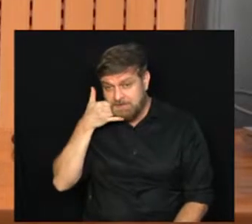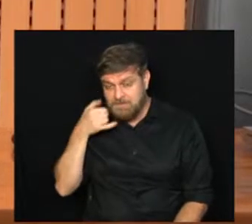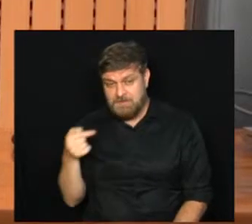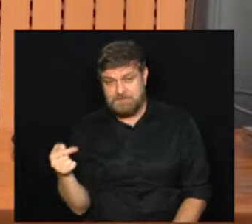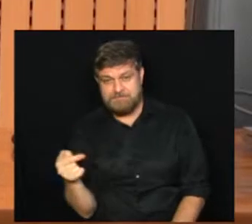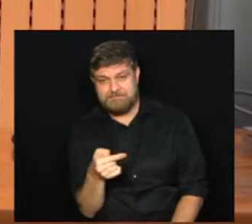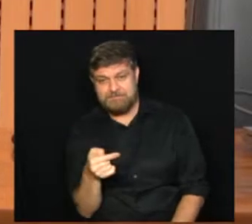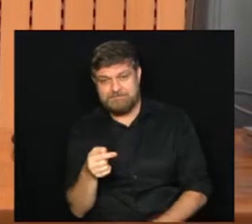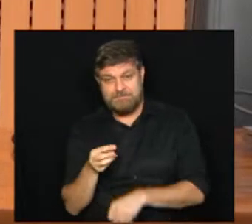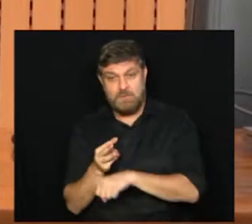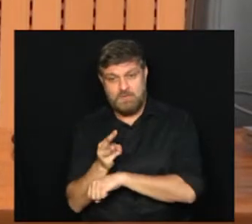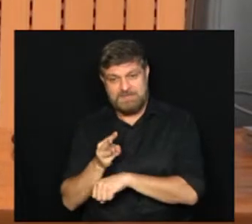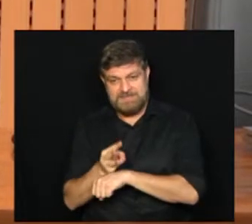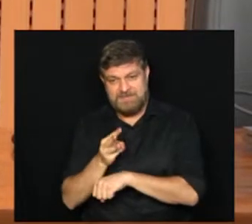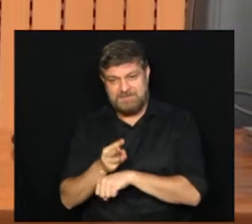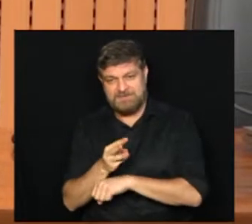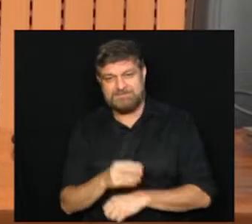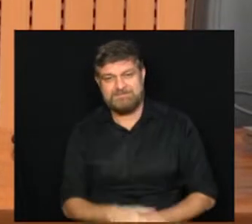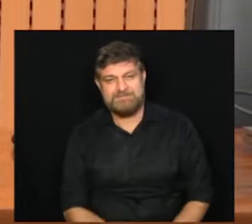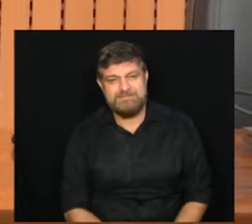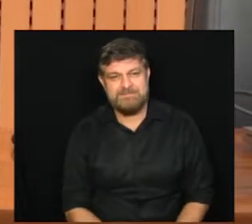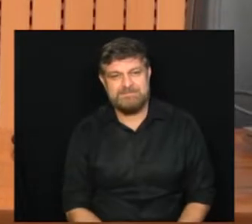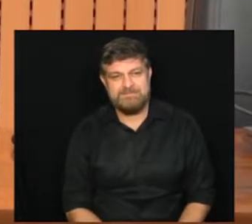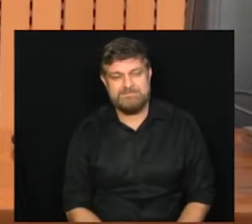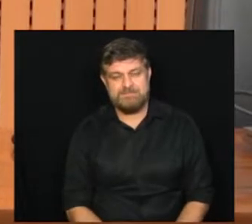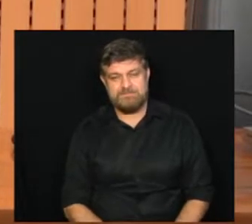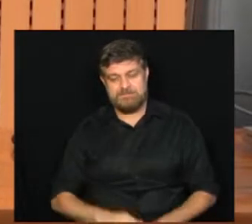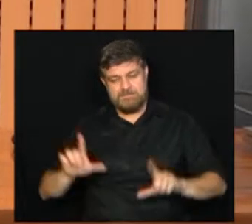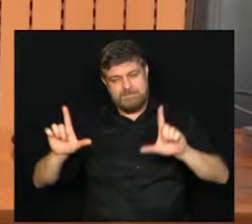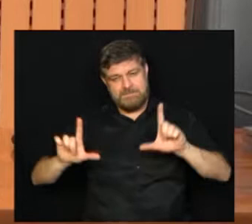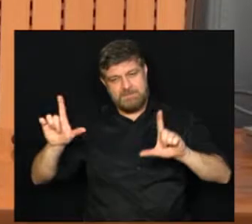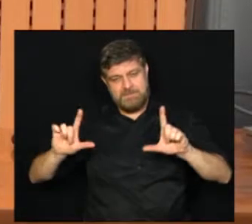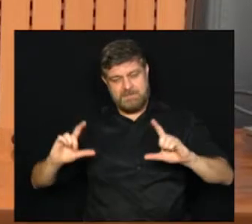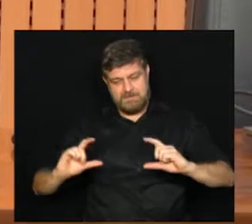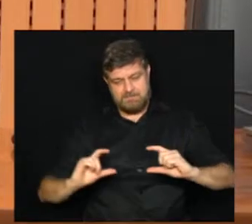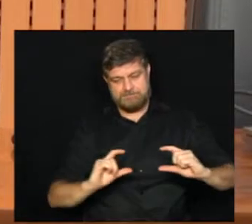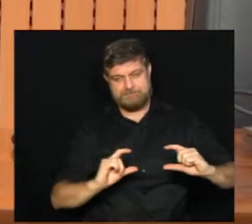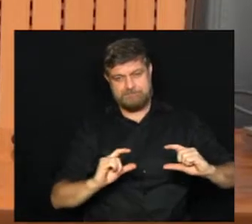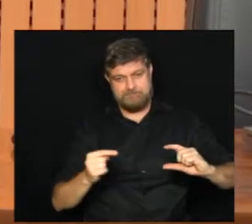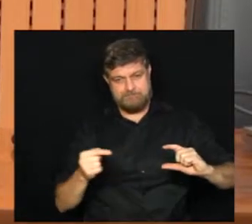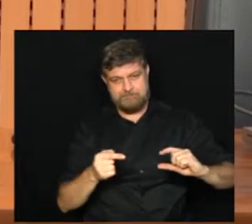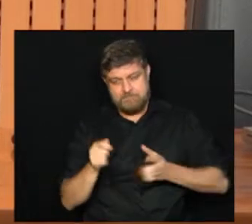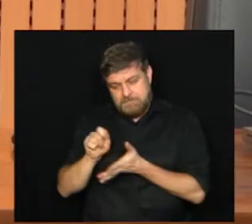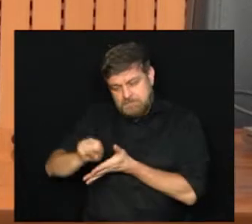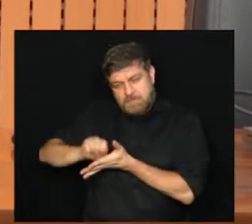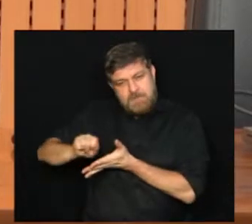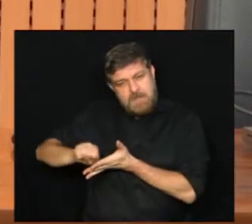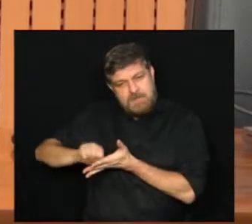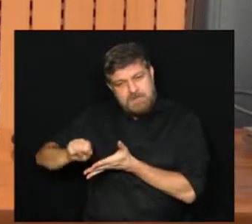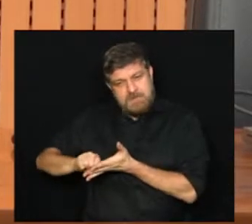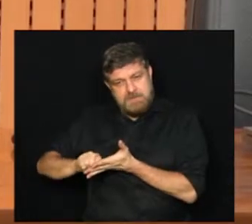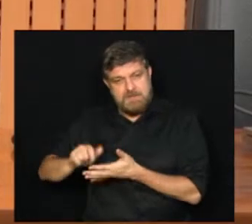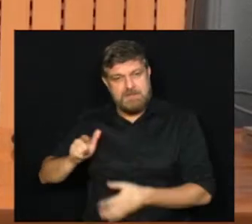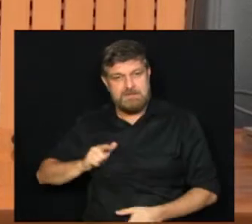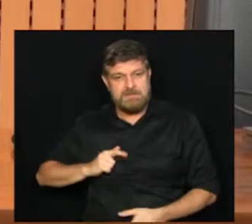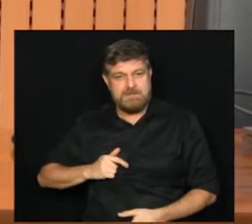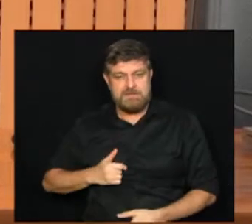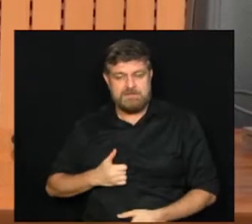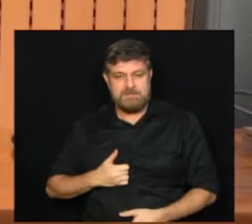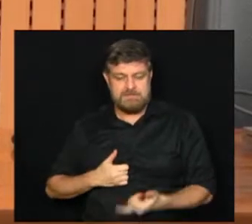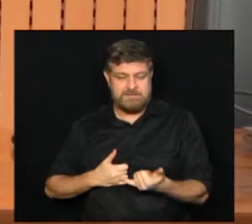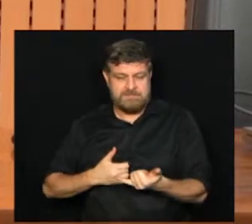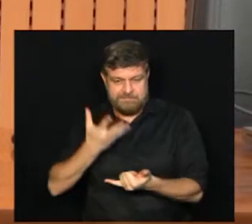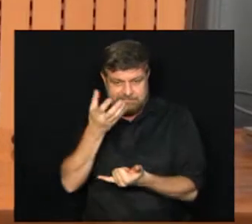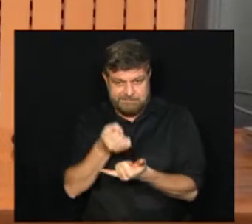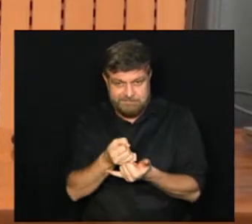97829 3776. Também está aparecendo na sua tela, né? Você pode anotar, gravar no seu celular e nos mandar